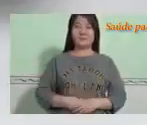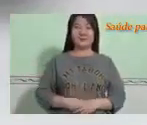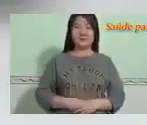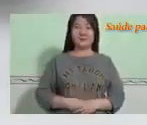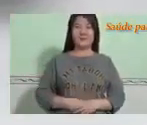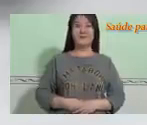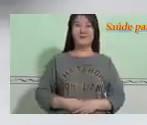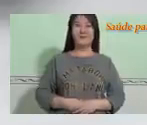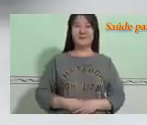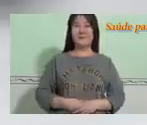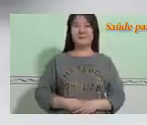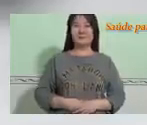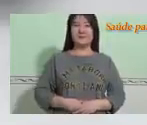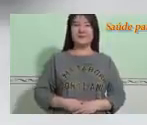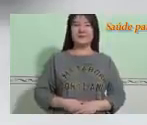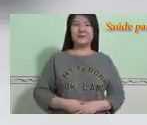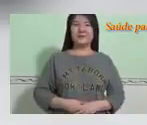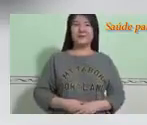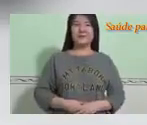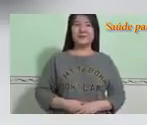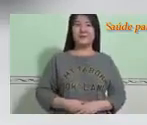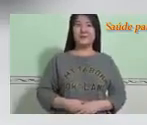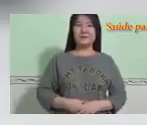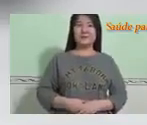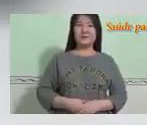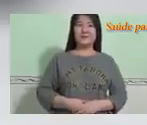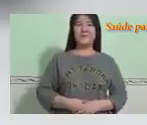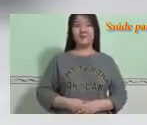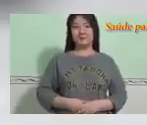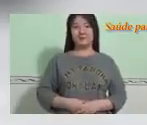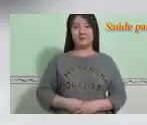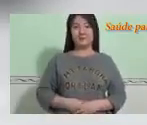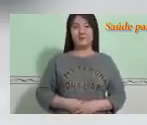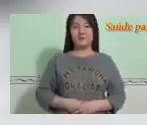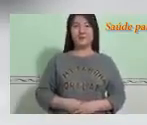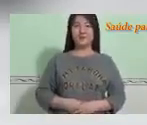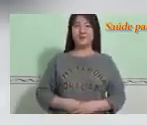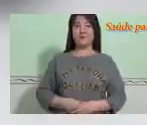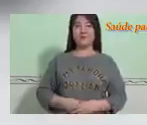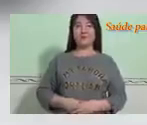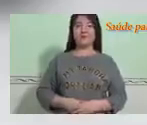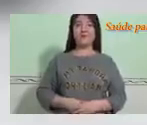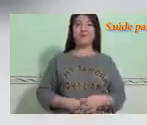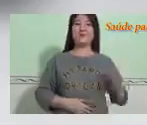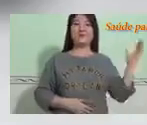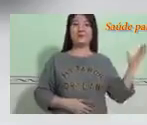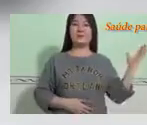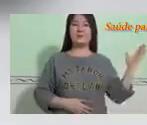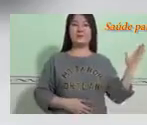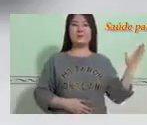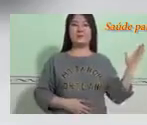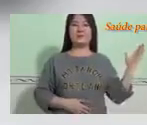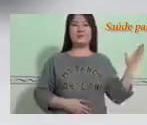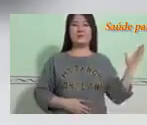como HIV, hepatite B, vírgula, por exemplo, vírgula, é importante que as informações dadas ao médico sejam verdadeiras